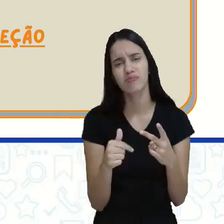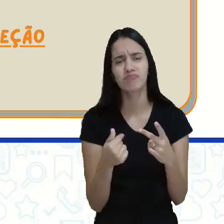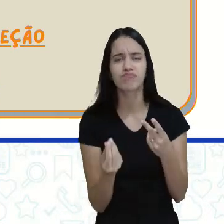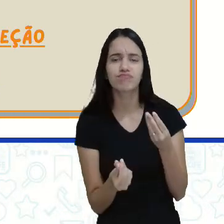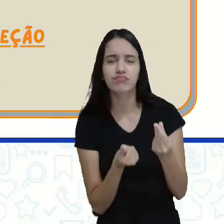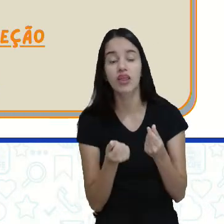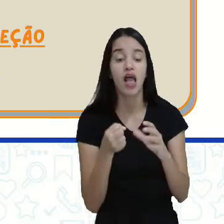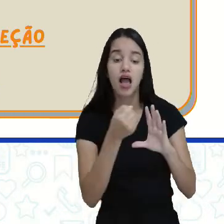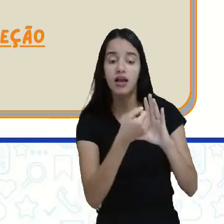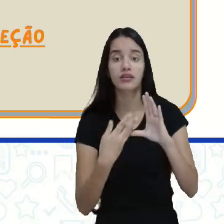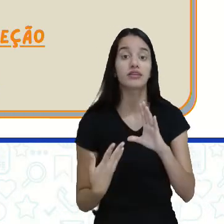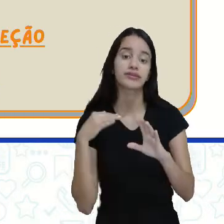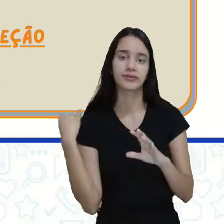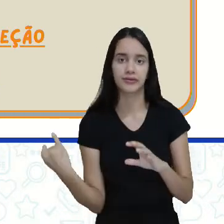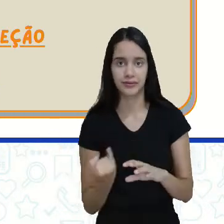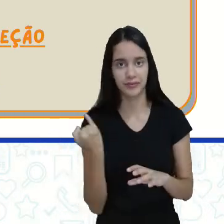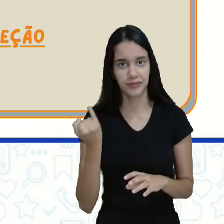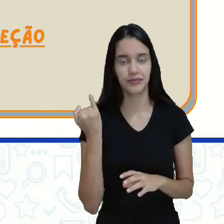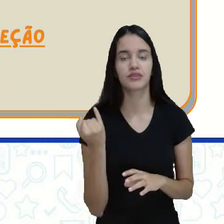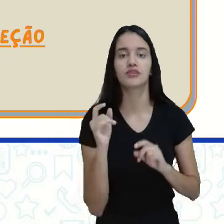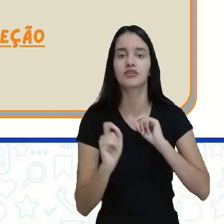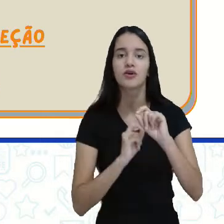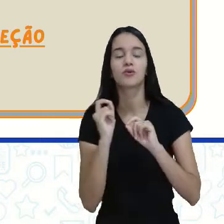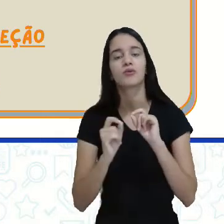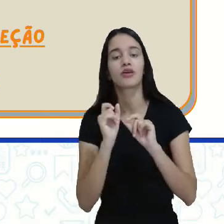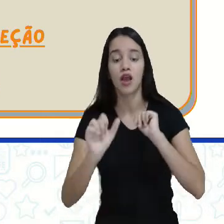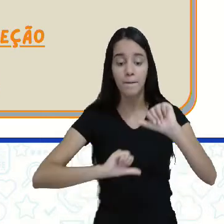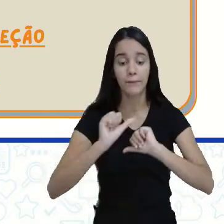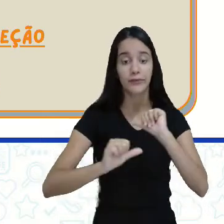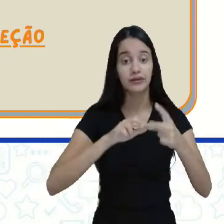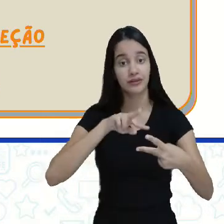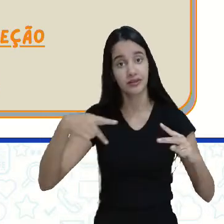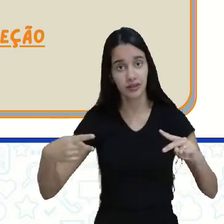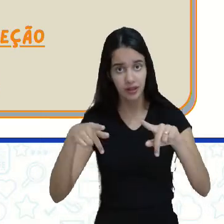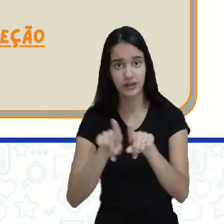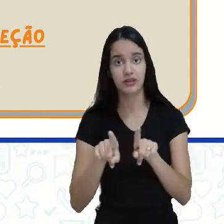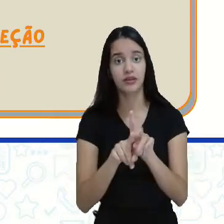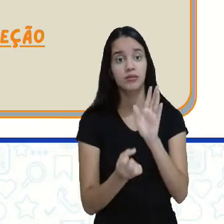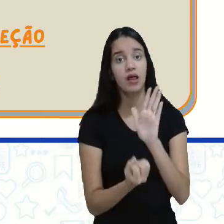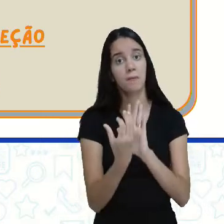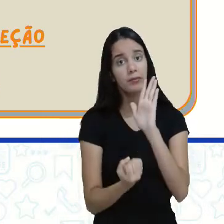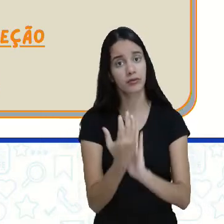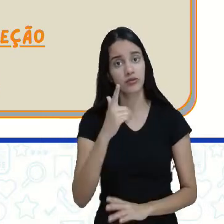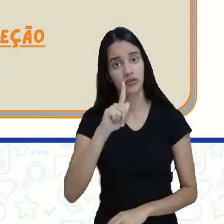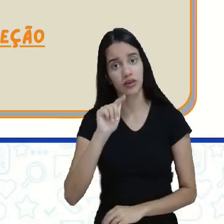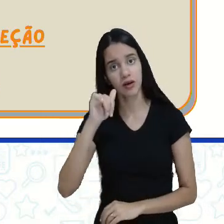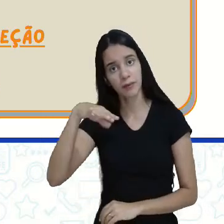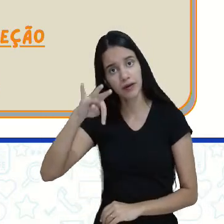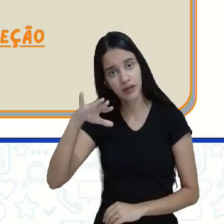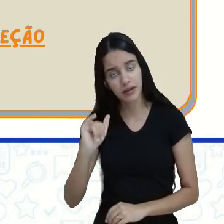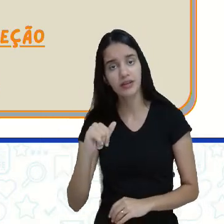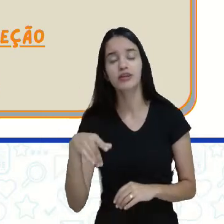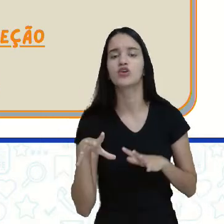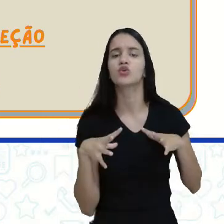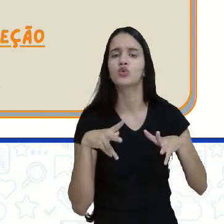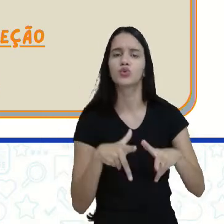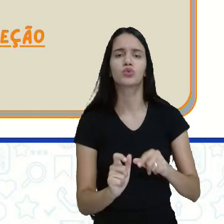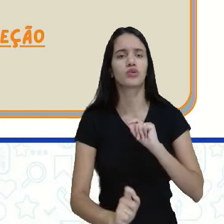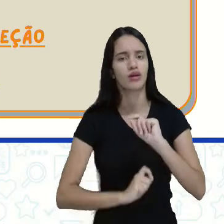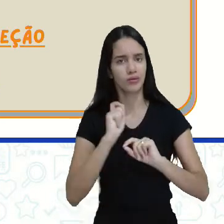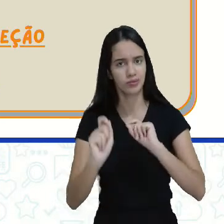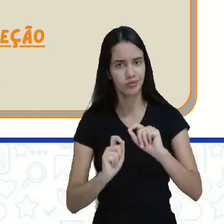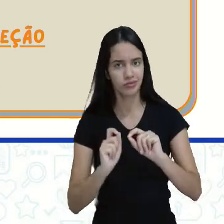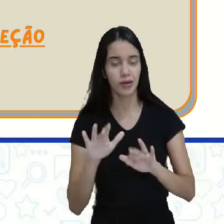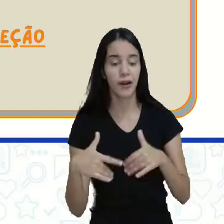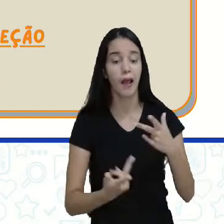essas duas características importantes, né? Que são as mutações genéticas e os eventos na produção dos gametas. Tudo isso, gente, vai trazer o quê